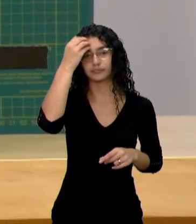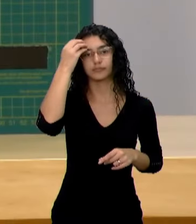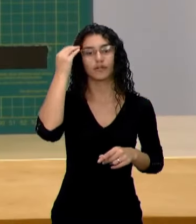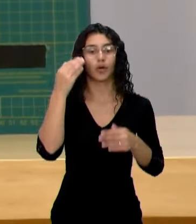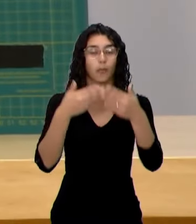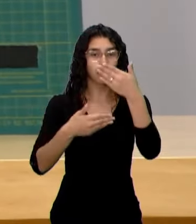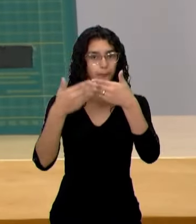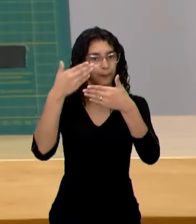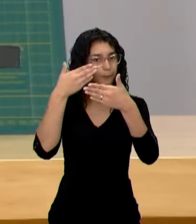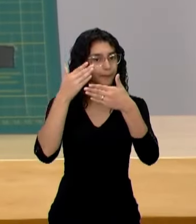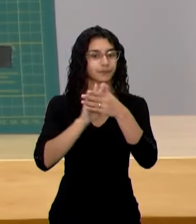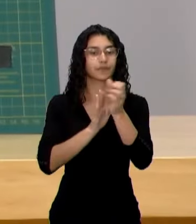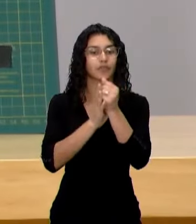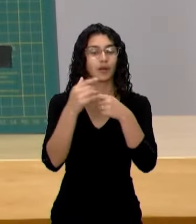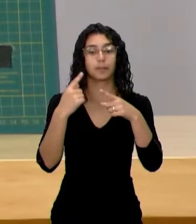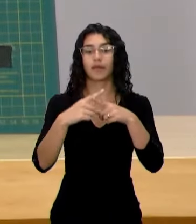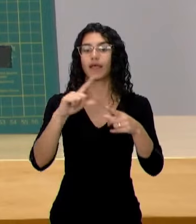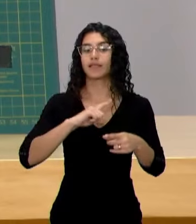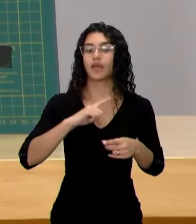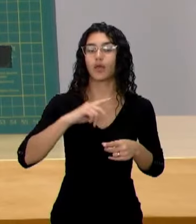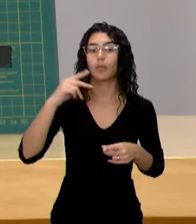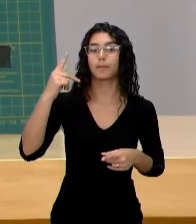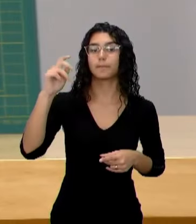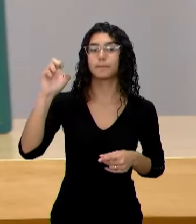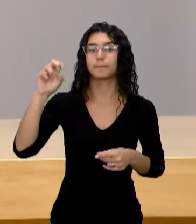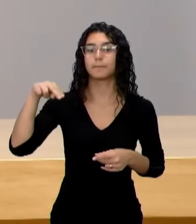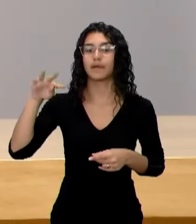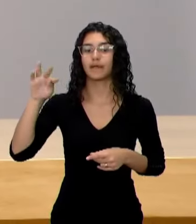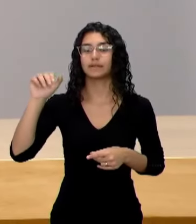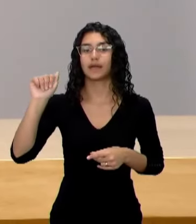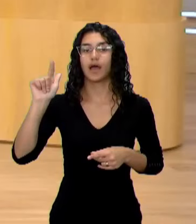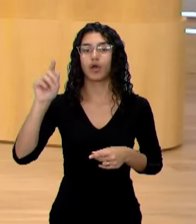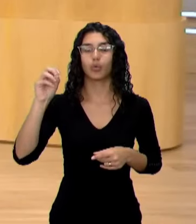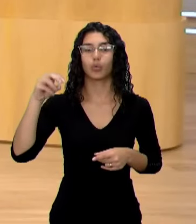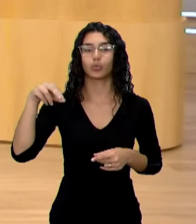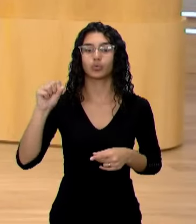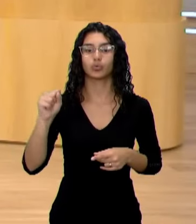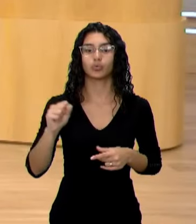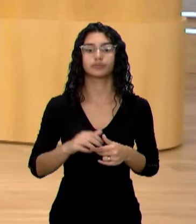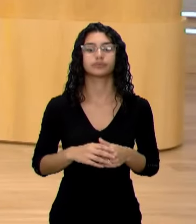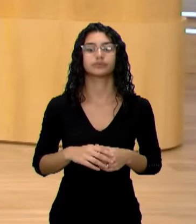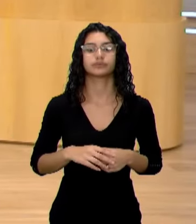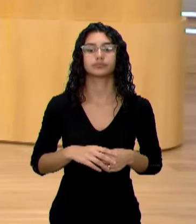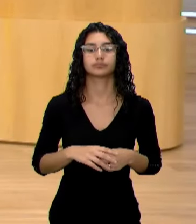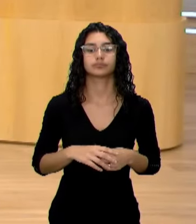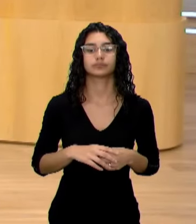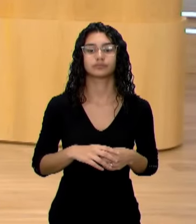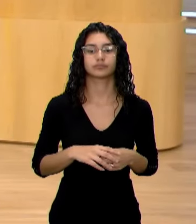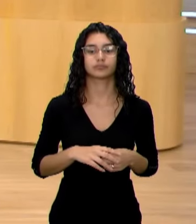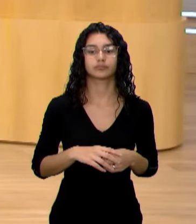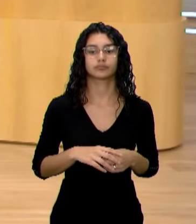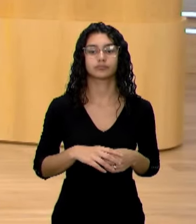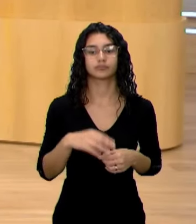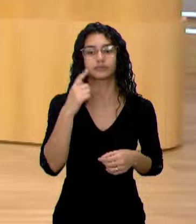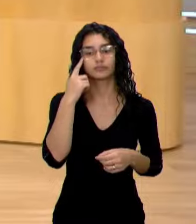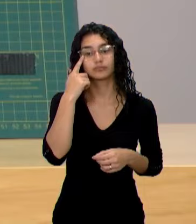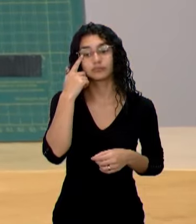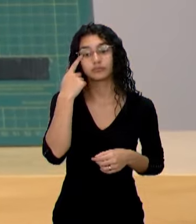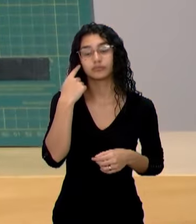do... Porque eu tenho aqui um pentágono regular que a gente desenhou, né? Sim. Não, a gente não importou de Paris, não. A gente que é